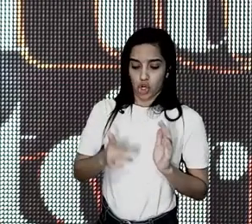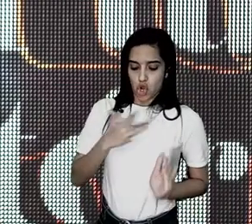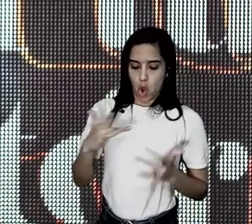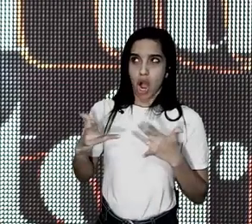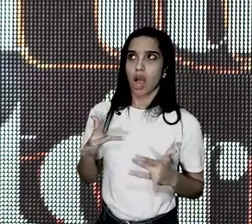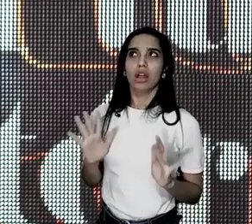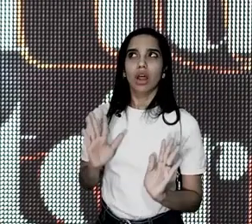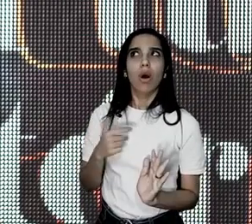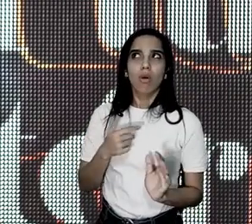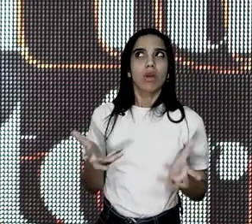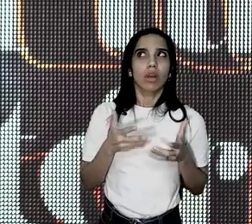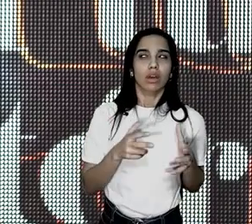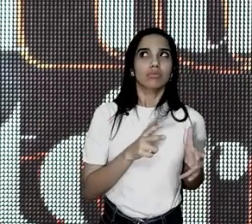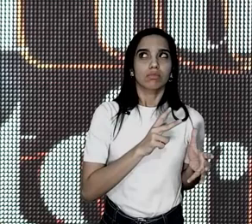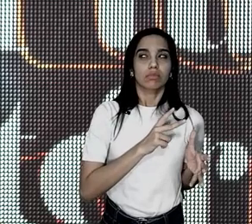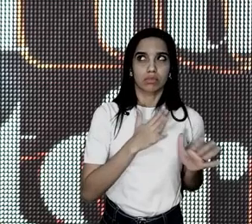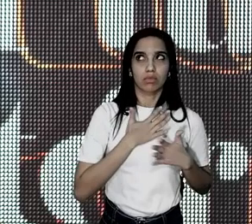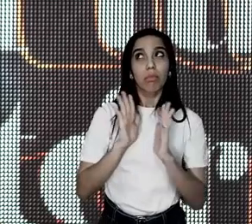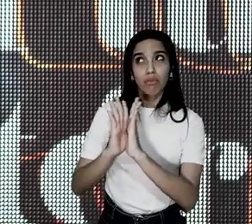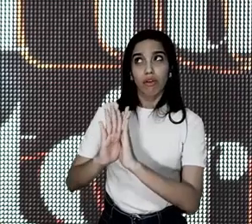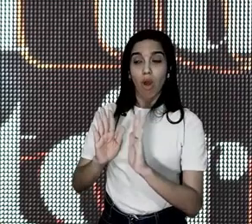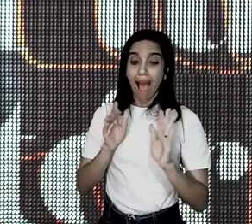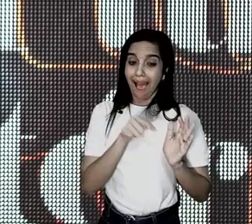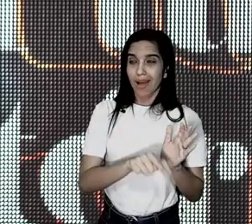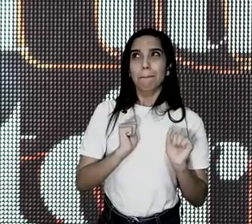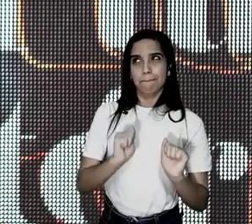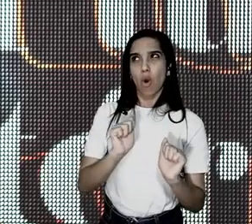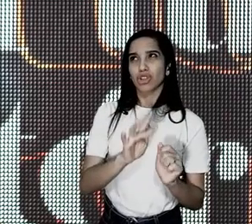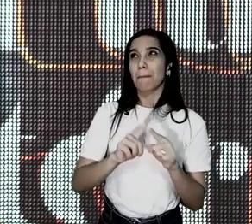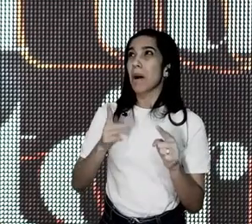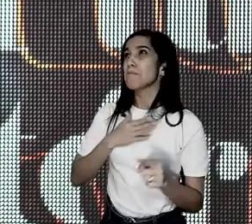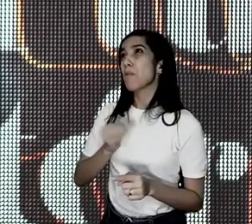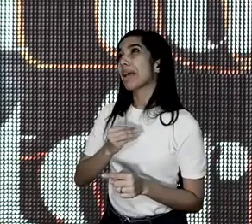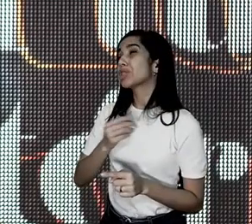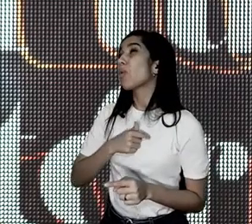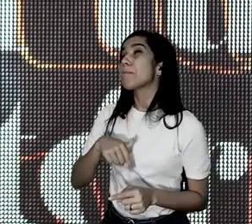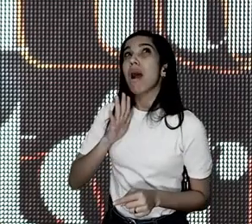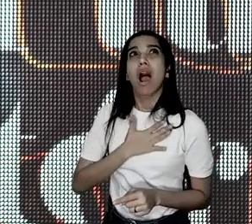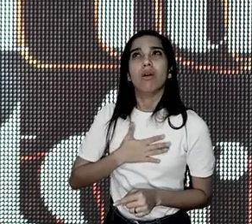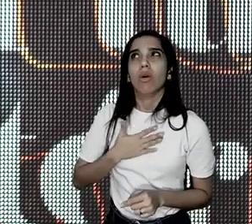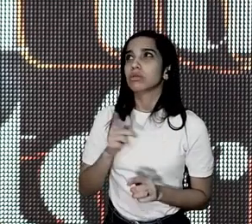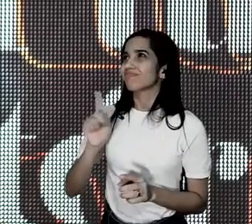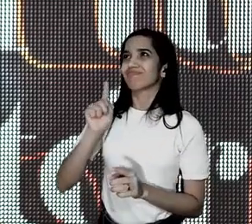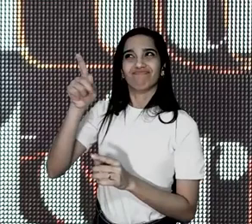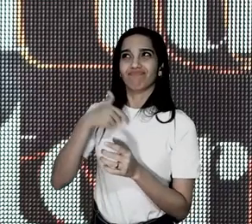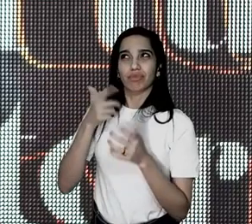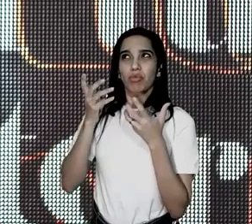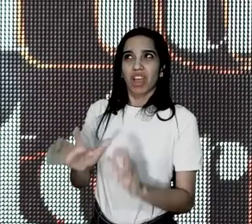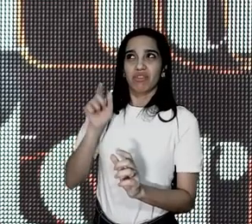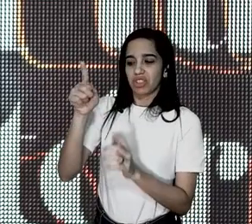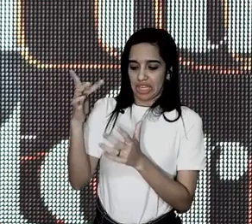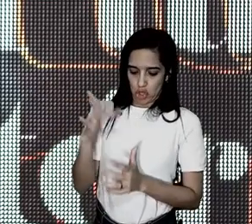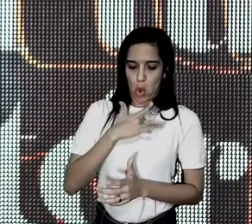que a gente é apegado. Então, Jesus, tu ages nessa área, mas nessa área aí, no meu pecadinho predileto, ou nessa área, o Senhor não é convidado a